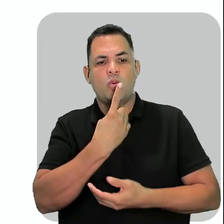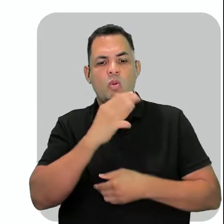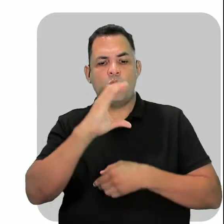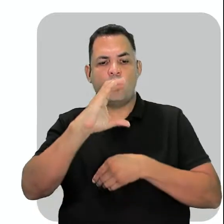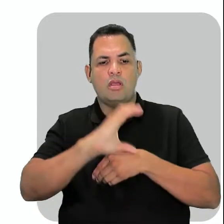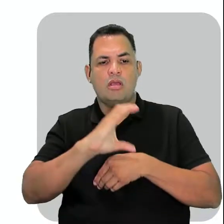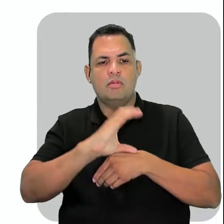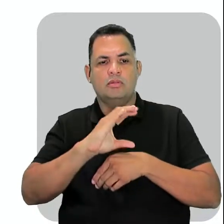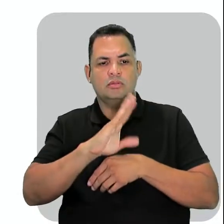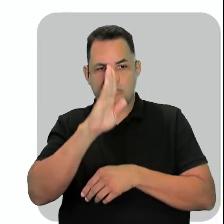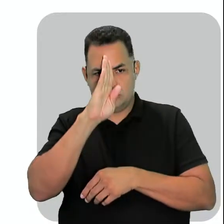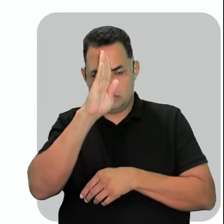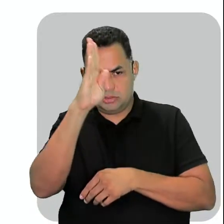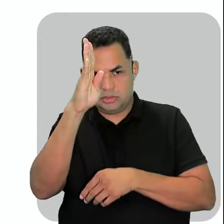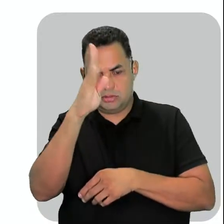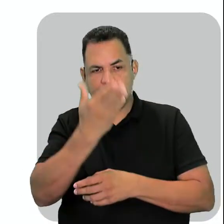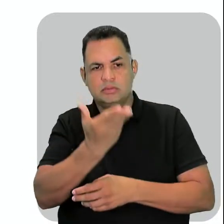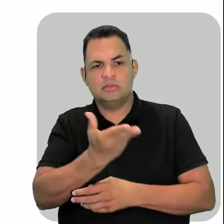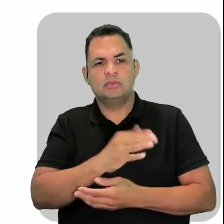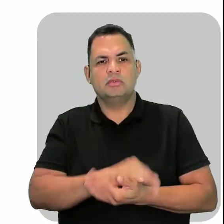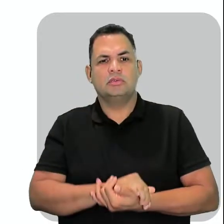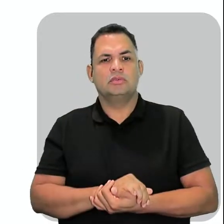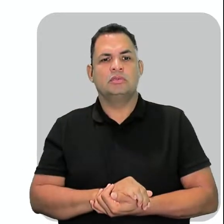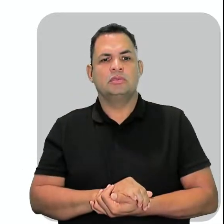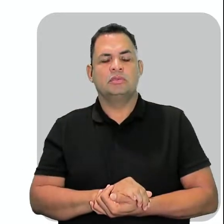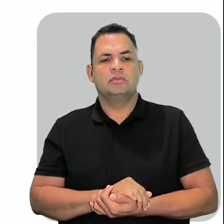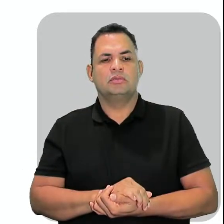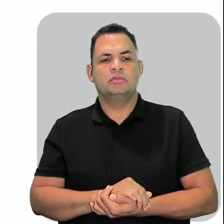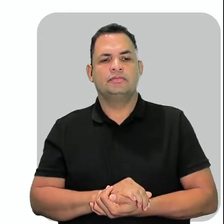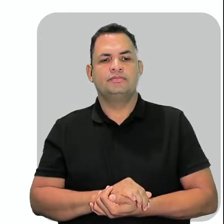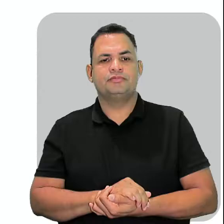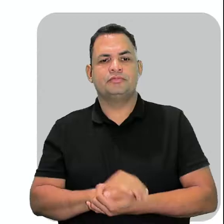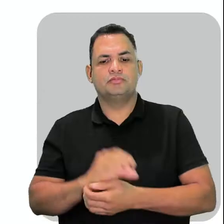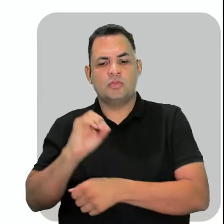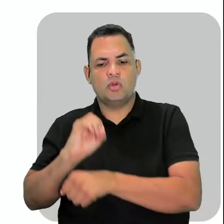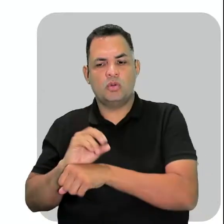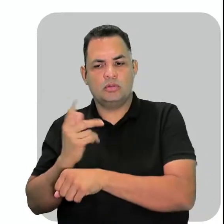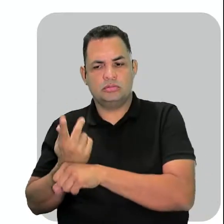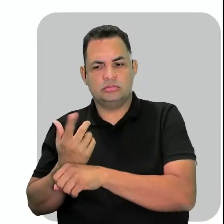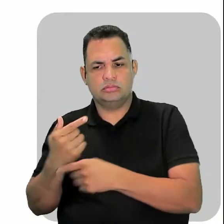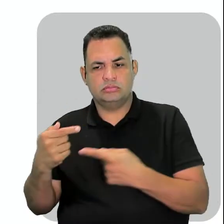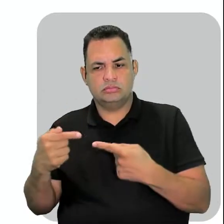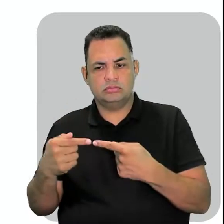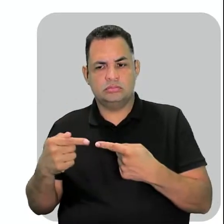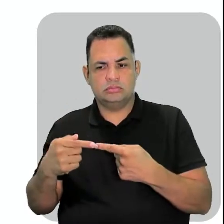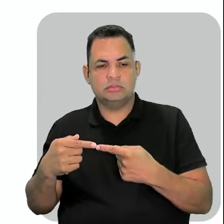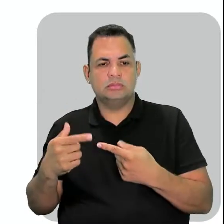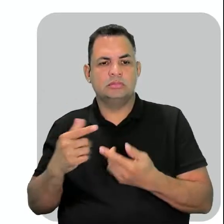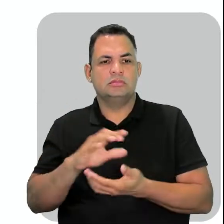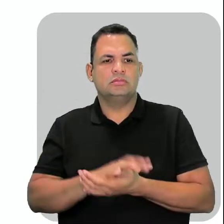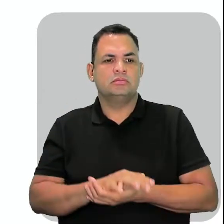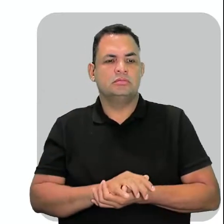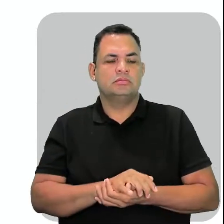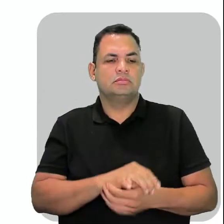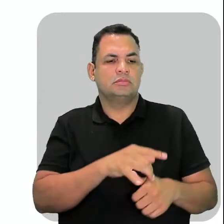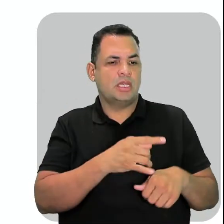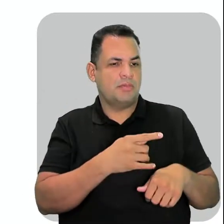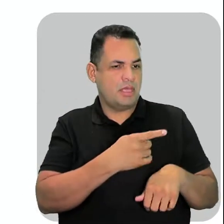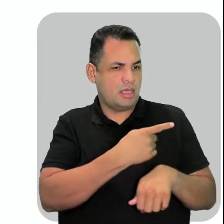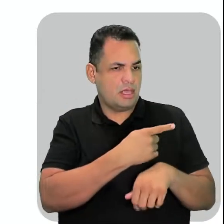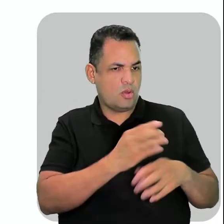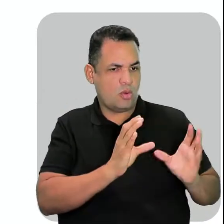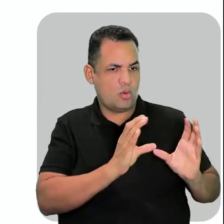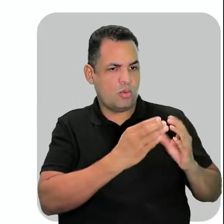carbono alfa. O que eu tenho aqui, ó? O grupo carboxílico, o grupo